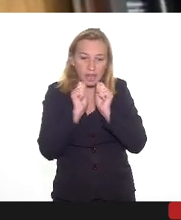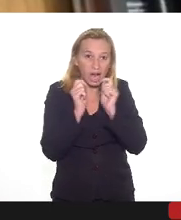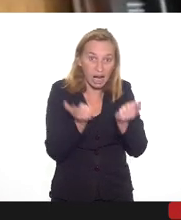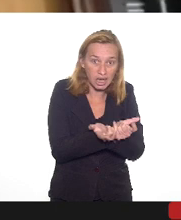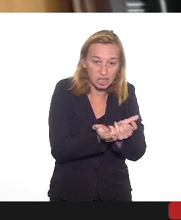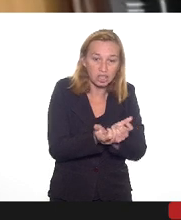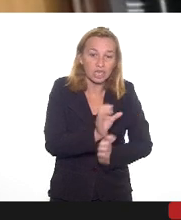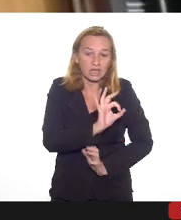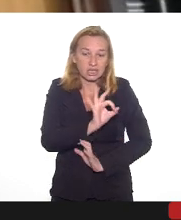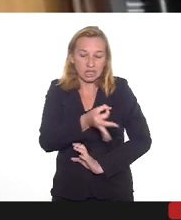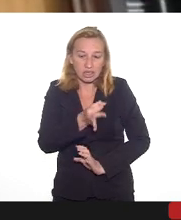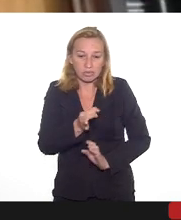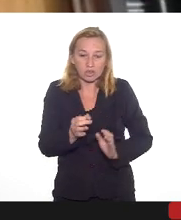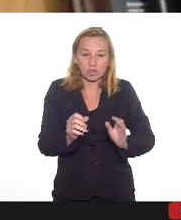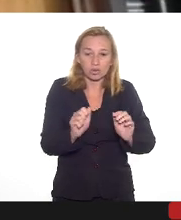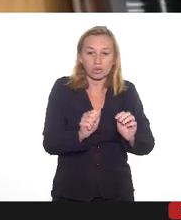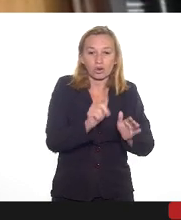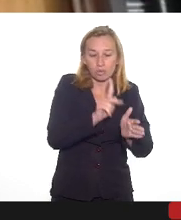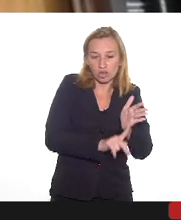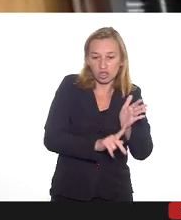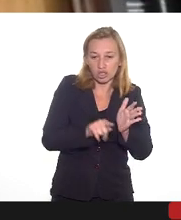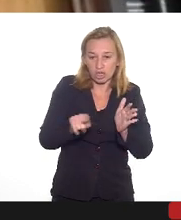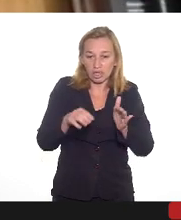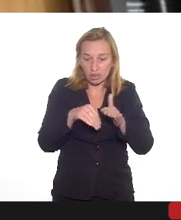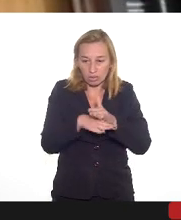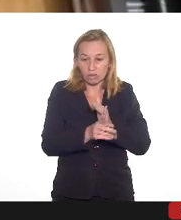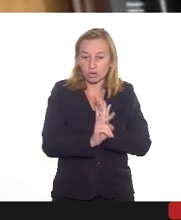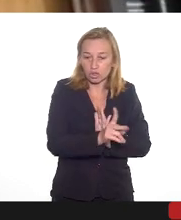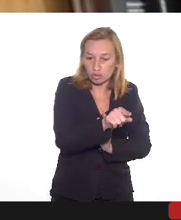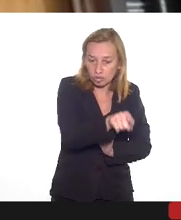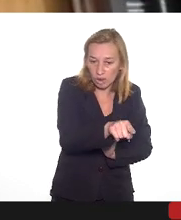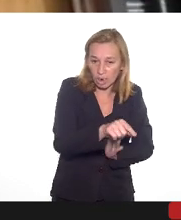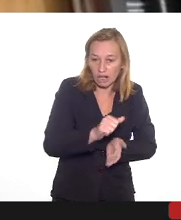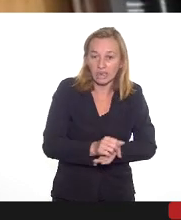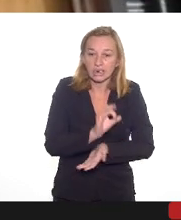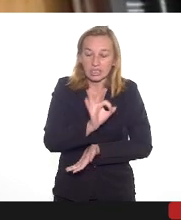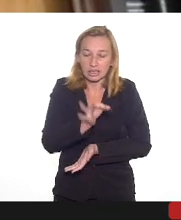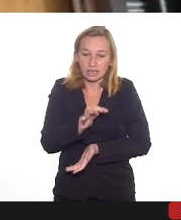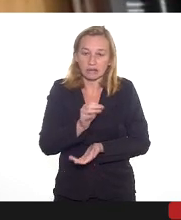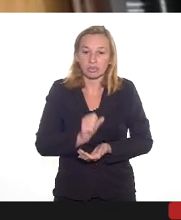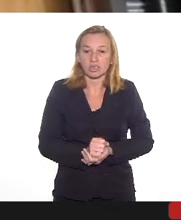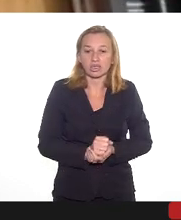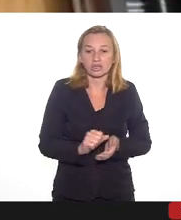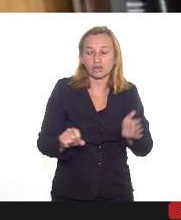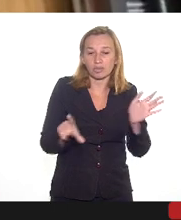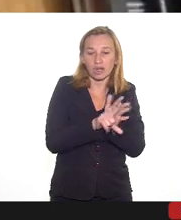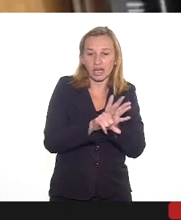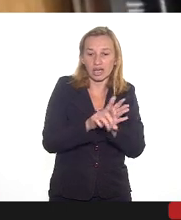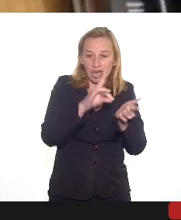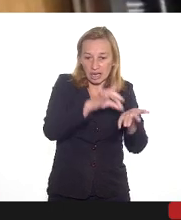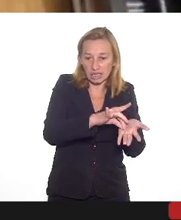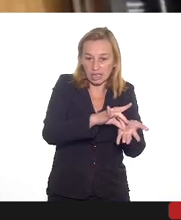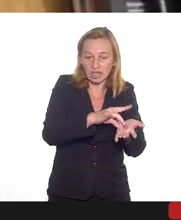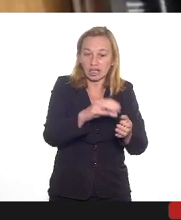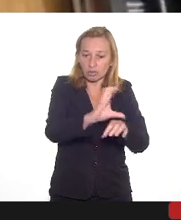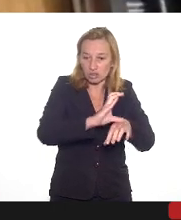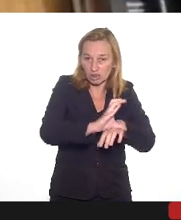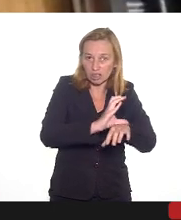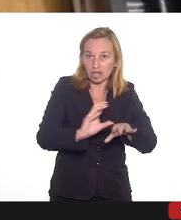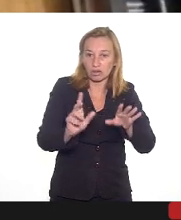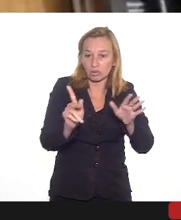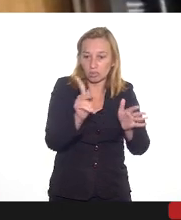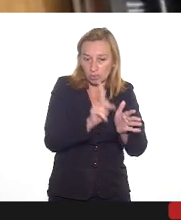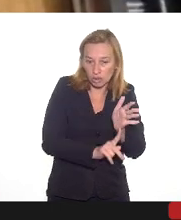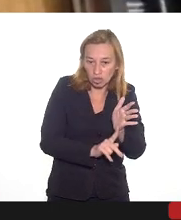E atualmente tem o projeto de lei tramitando. Então, assim, a rigor não houve um parecer definitivo sobre a legalidade / constitucionalidade desse projeto